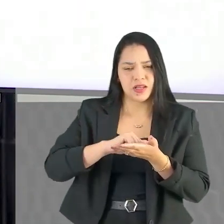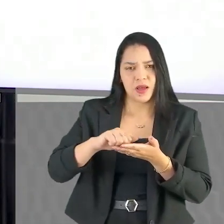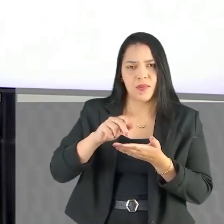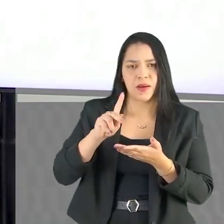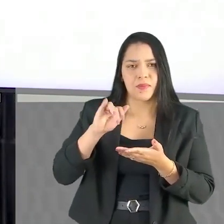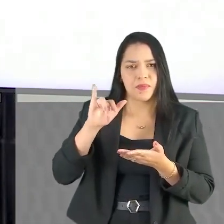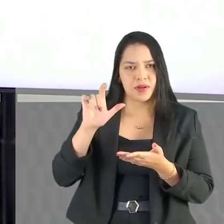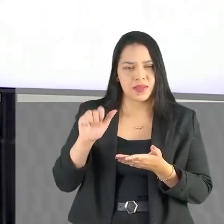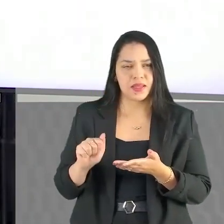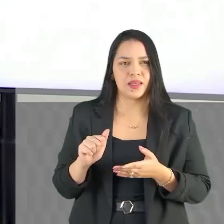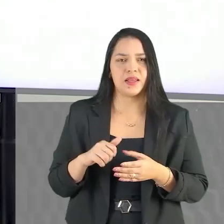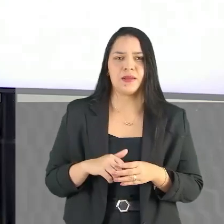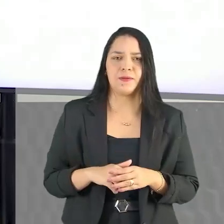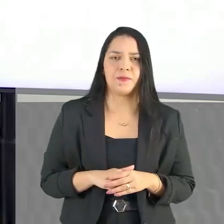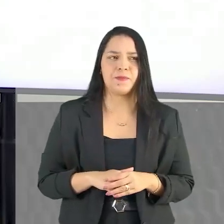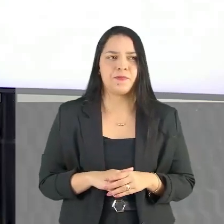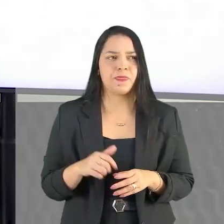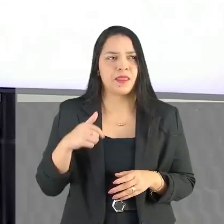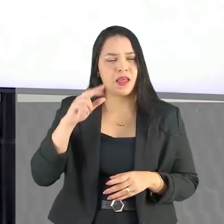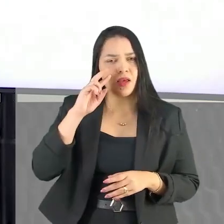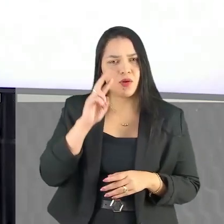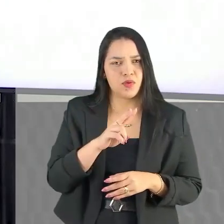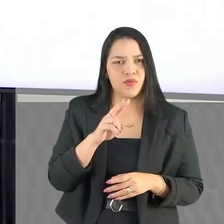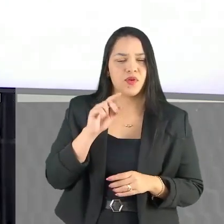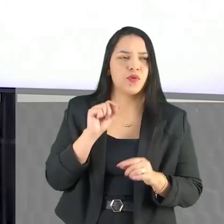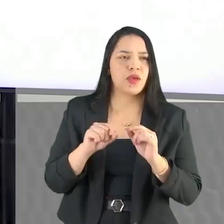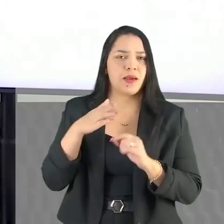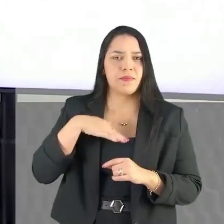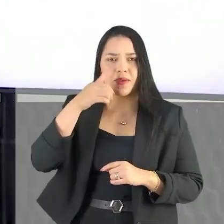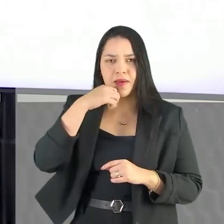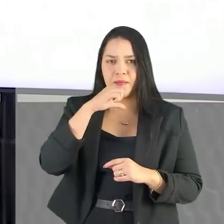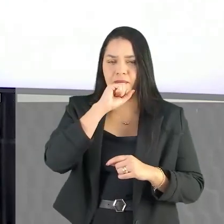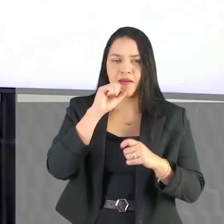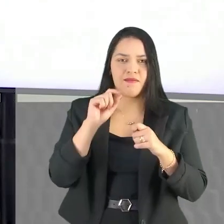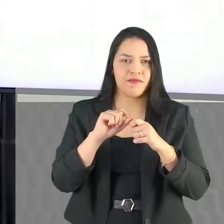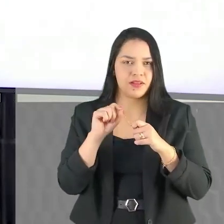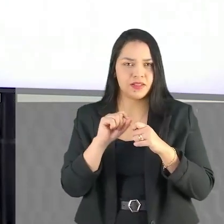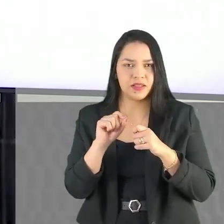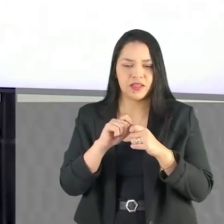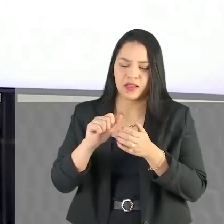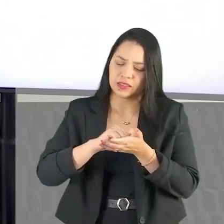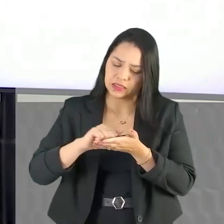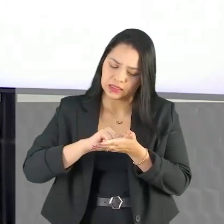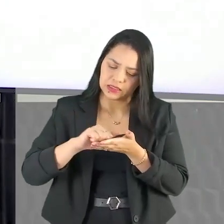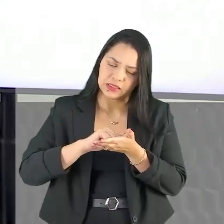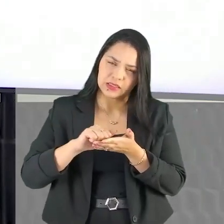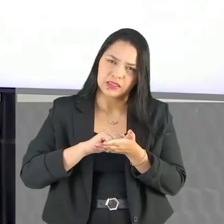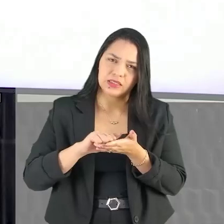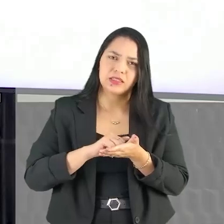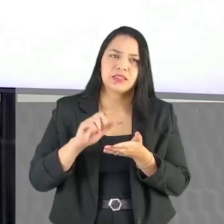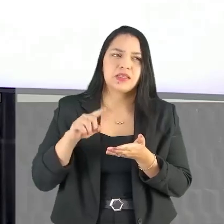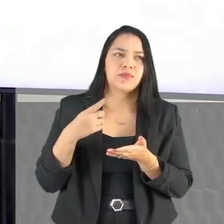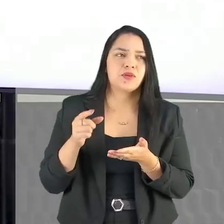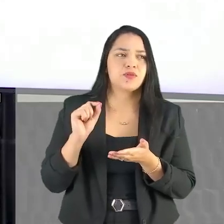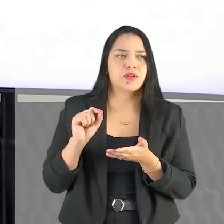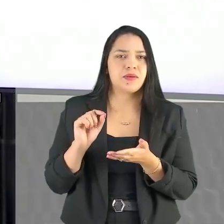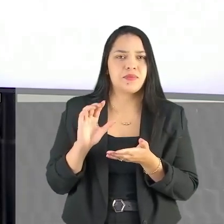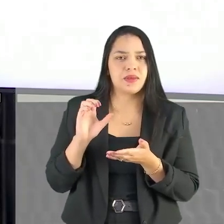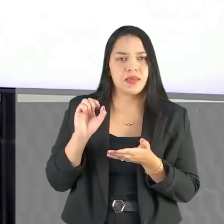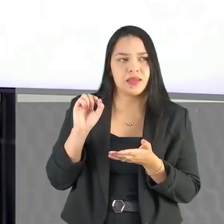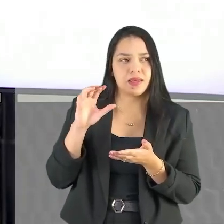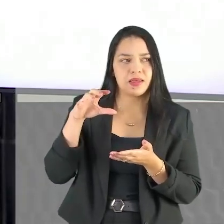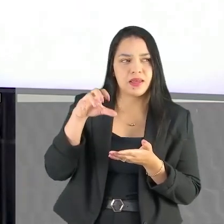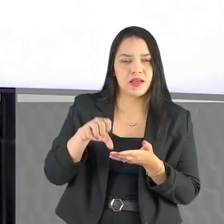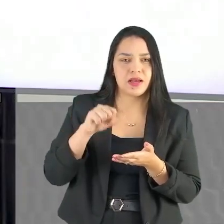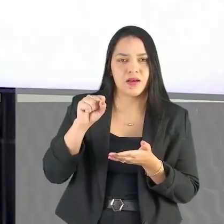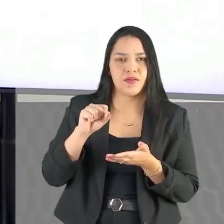panela, eu vejo muito minha mãe fazendo isso, né? Ela chegava, estava areando aquela panela, aí depois de ela arear a panela, ela pegava aquela palha de